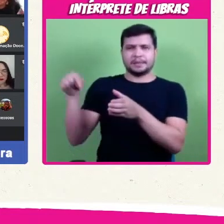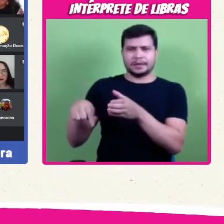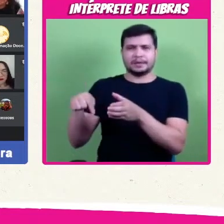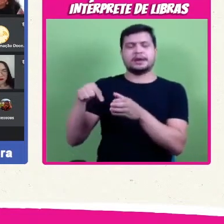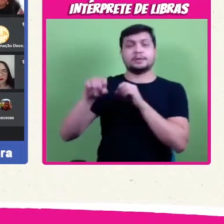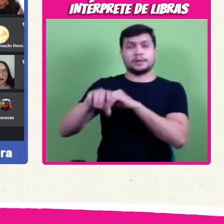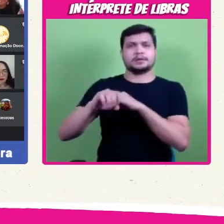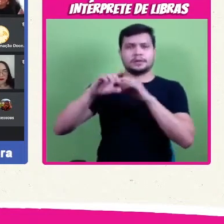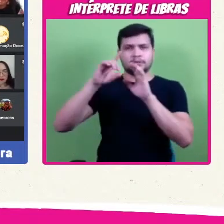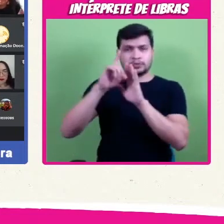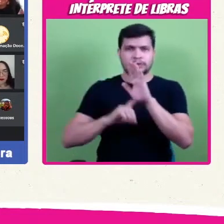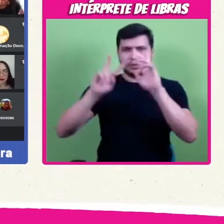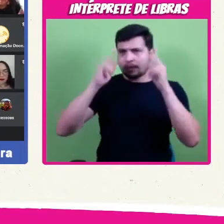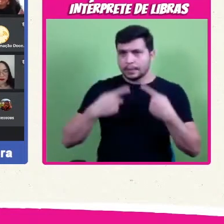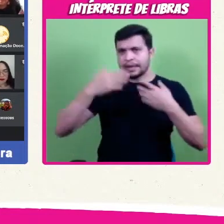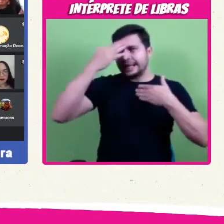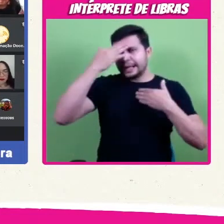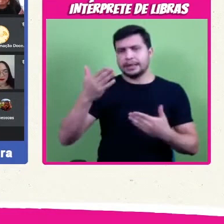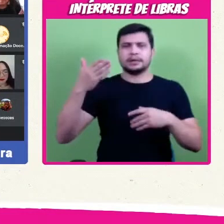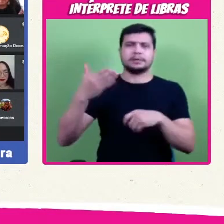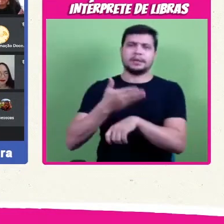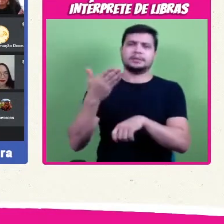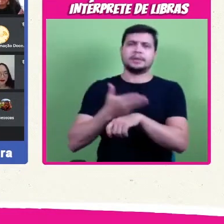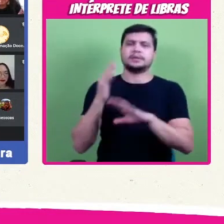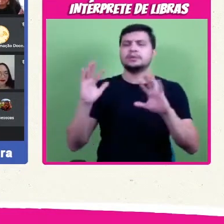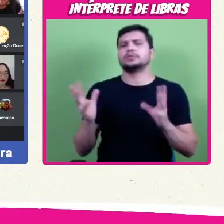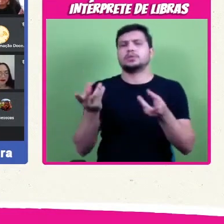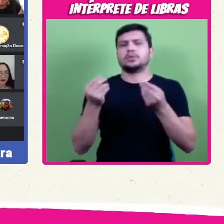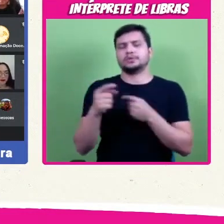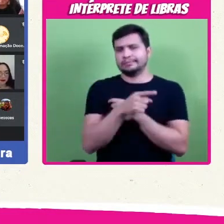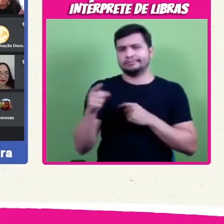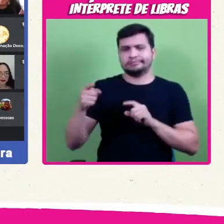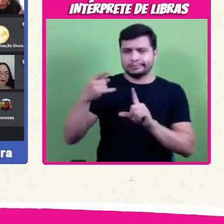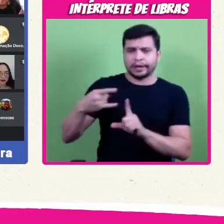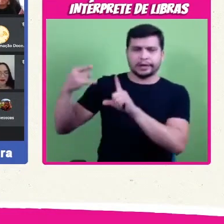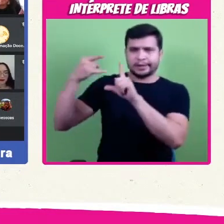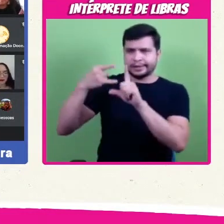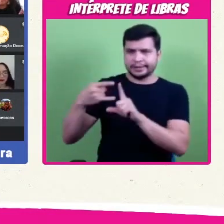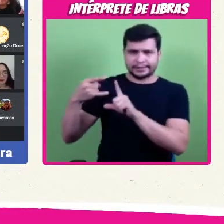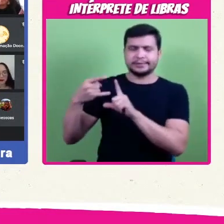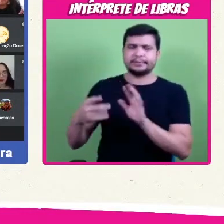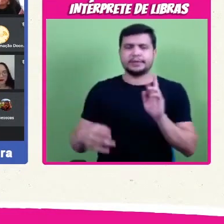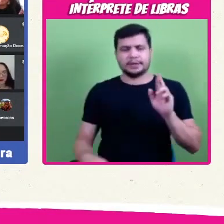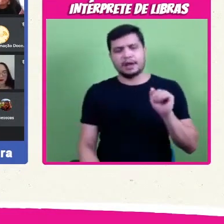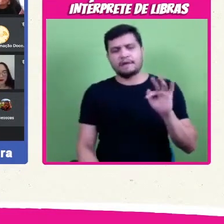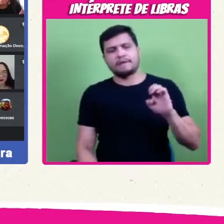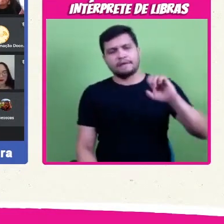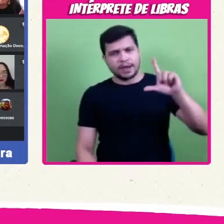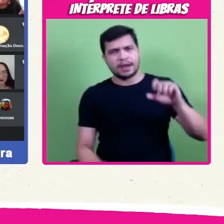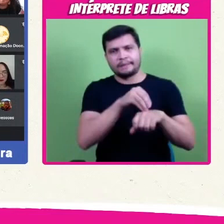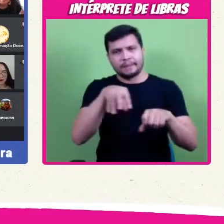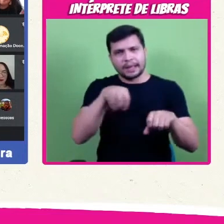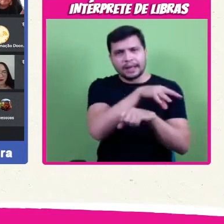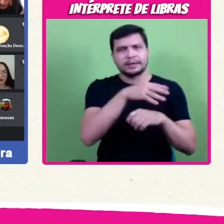Sexualidade agradece a participação de todos, todas e todos aqui. Rafael, muito obrigada pela participação.